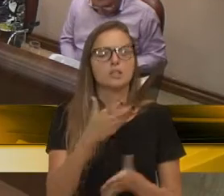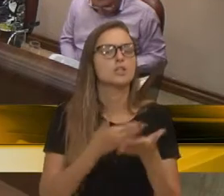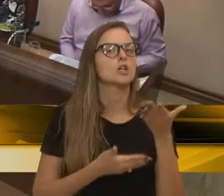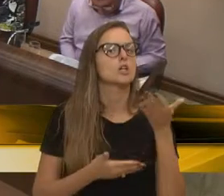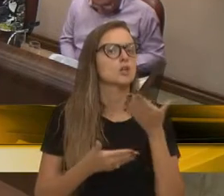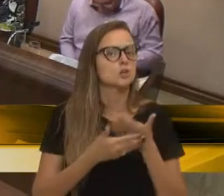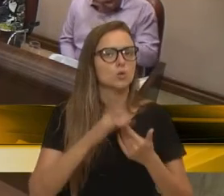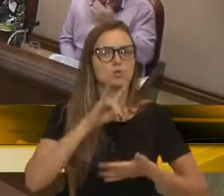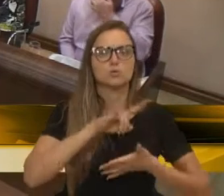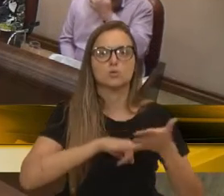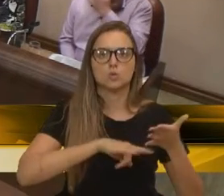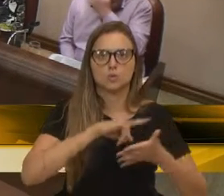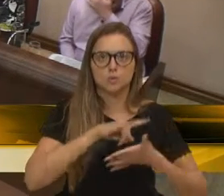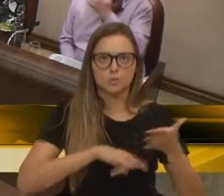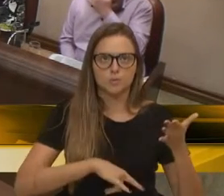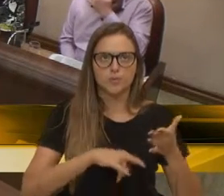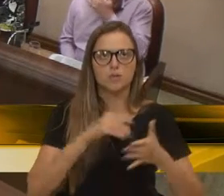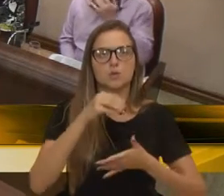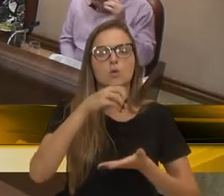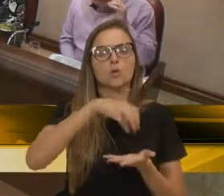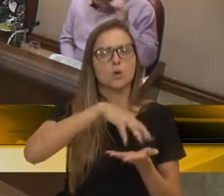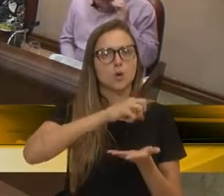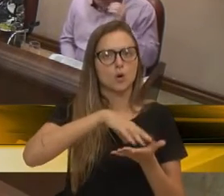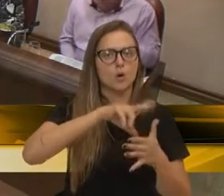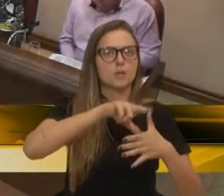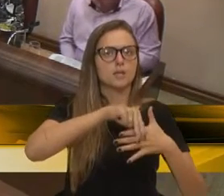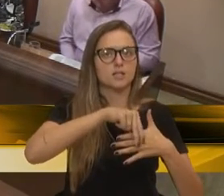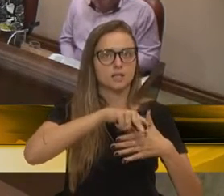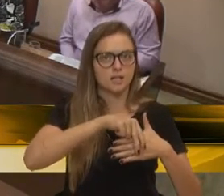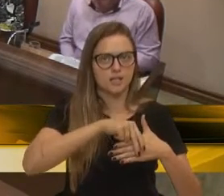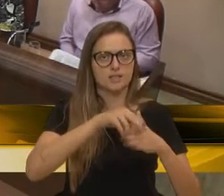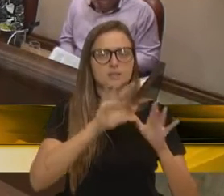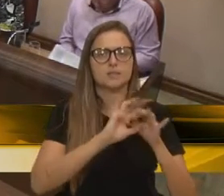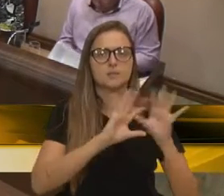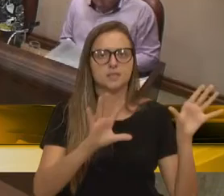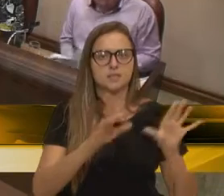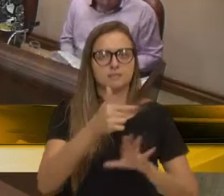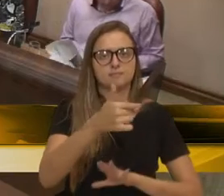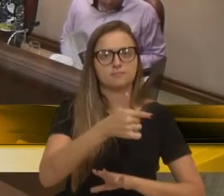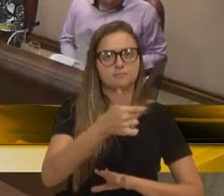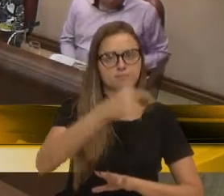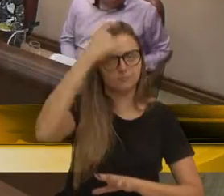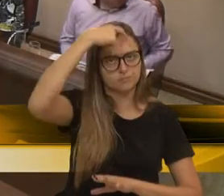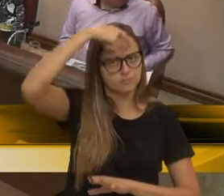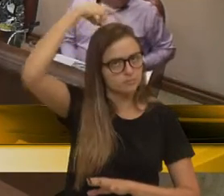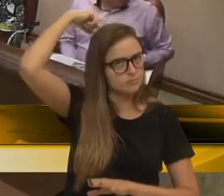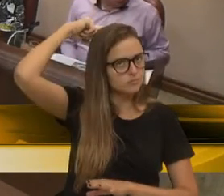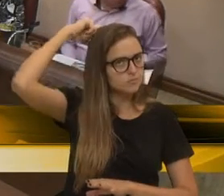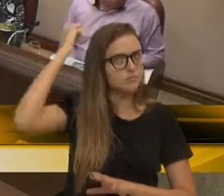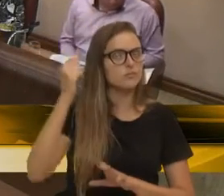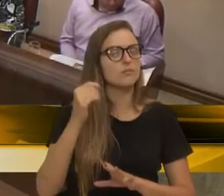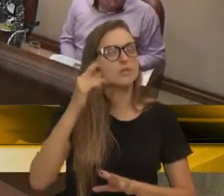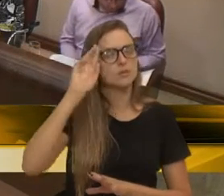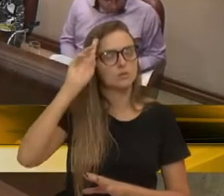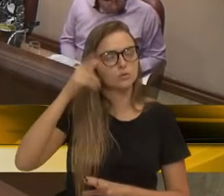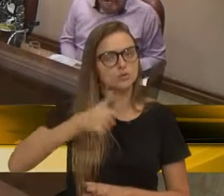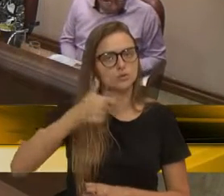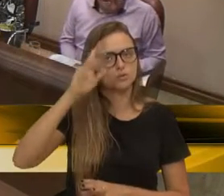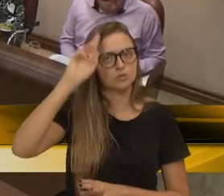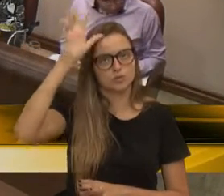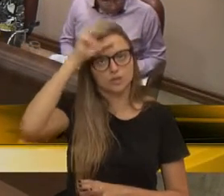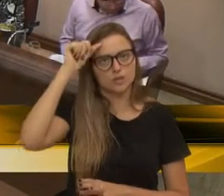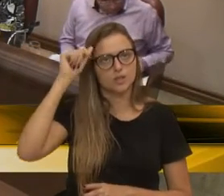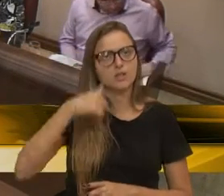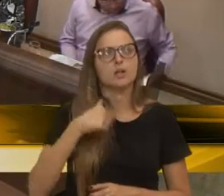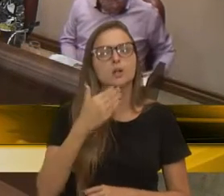documentos cuja com cópia anexa expedidos pelo gabinete do vice prefeito municipal às aos quais solicita especial atenção